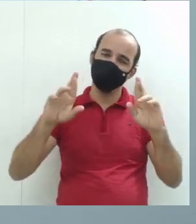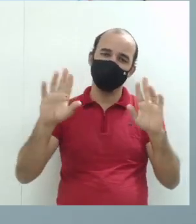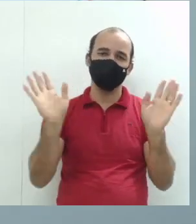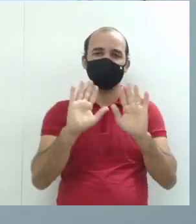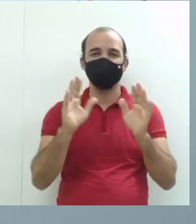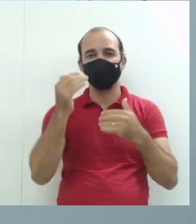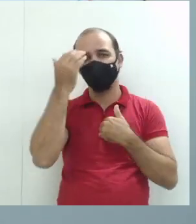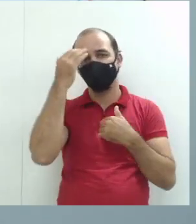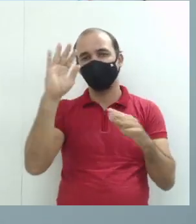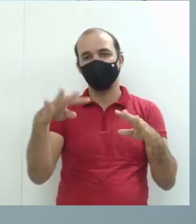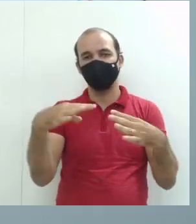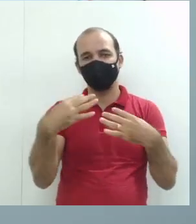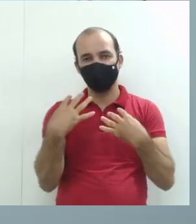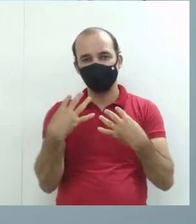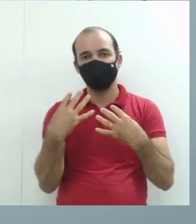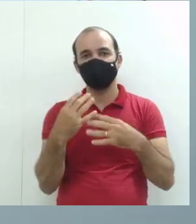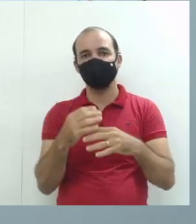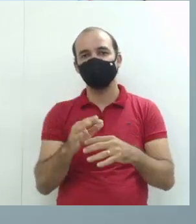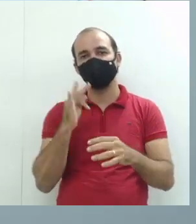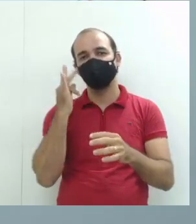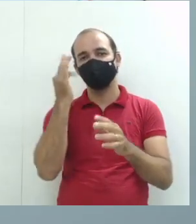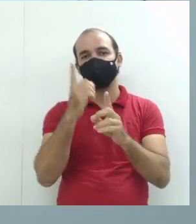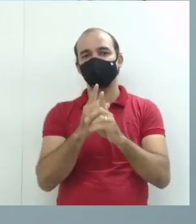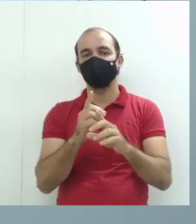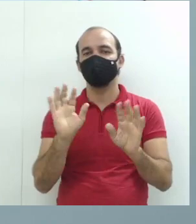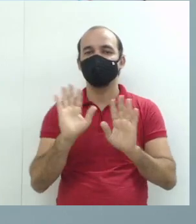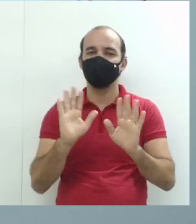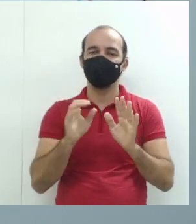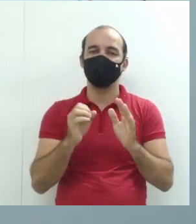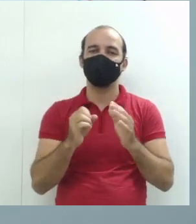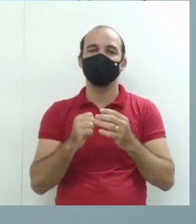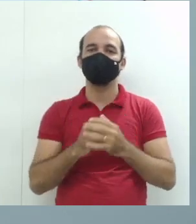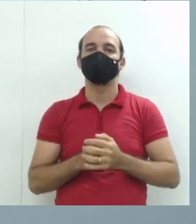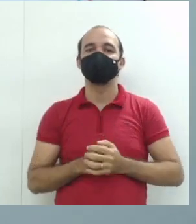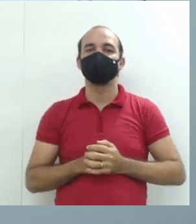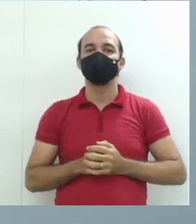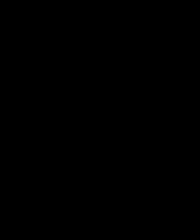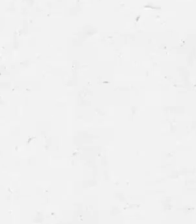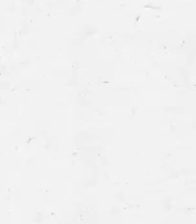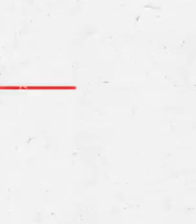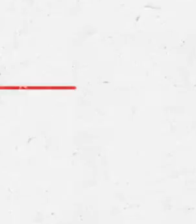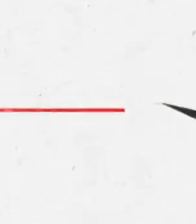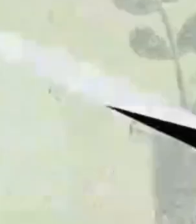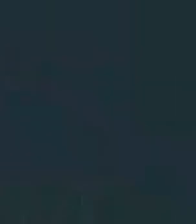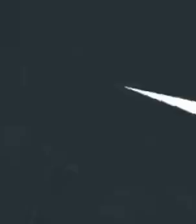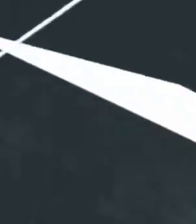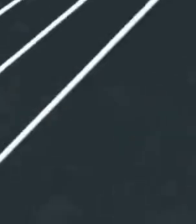Muito obrigada pela companhia de vocês. Um forte abraço. Até a próxima aula. Tchauzinho.